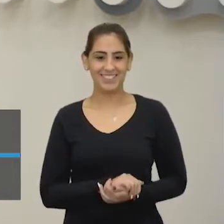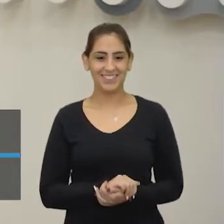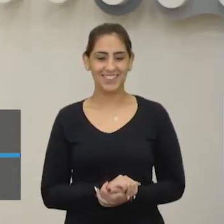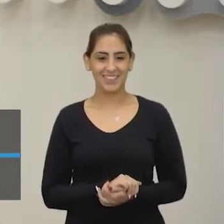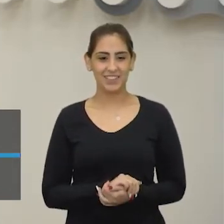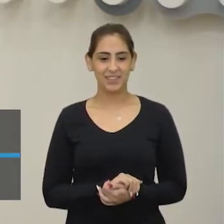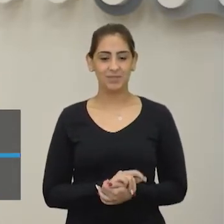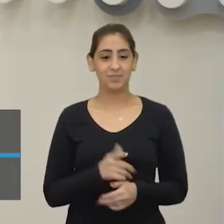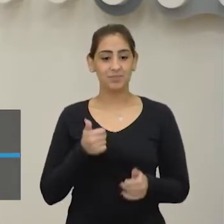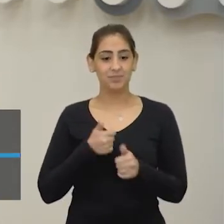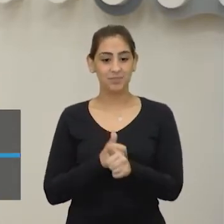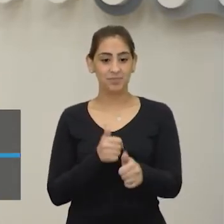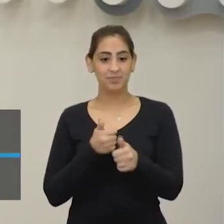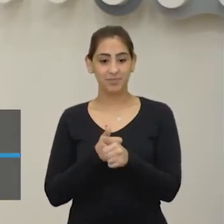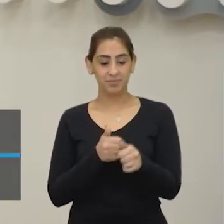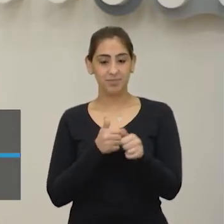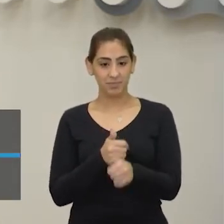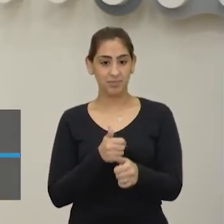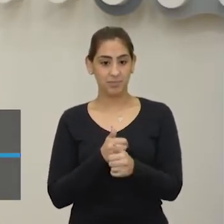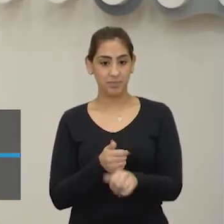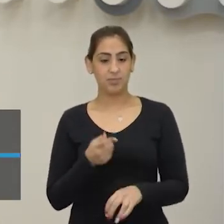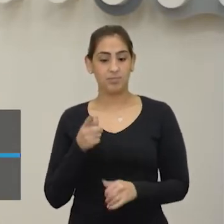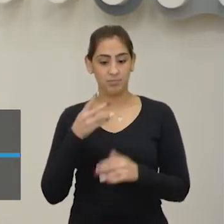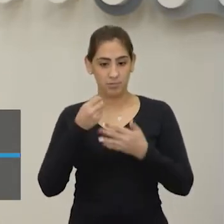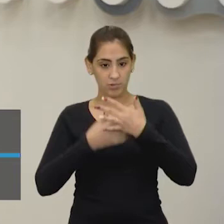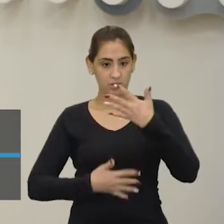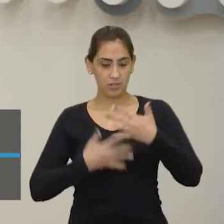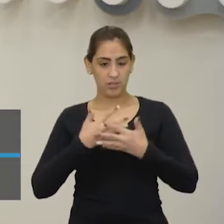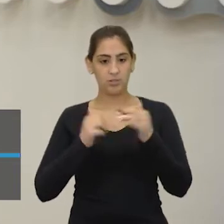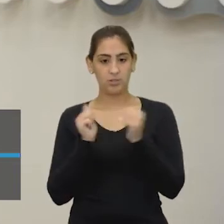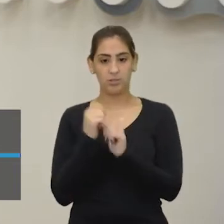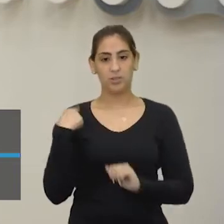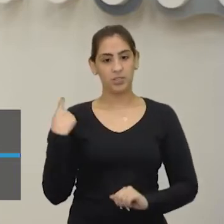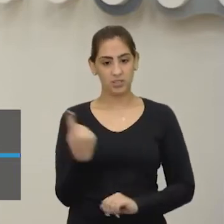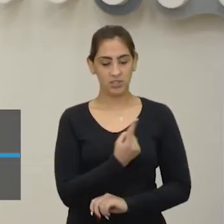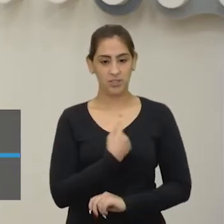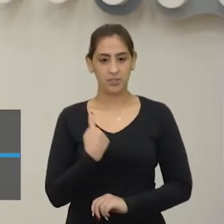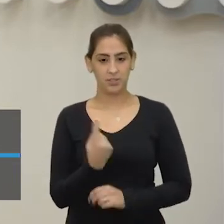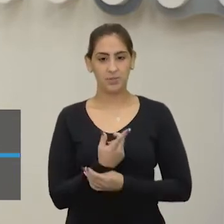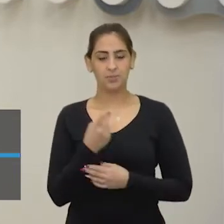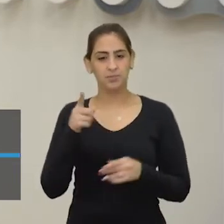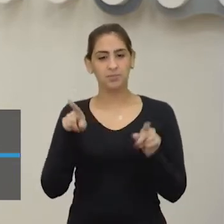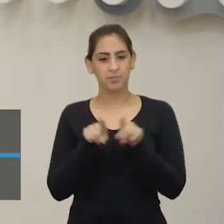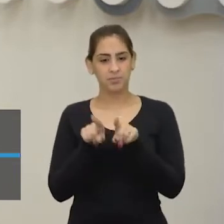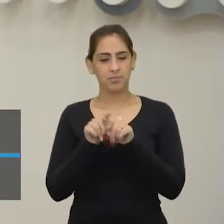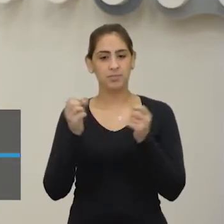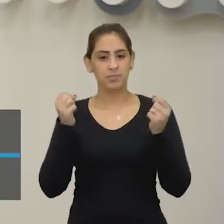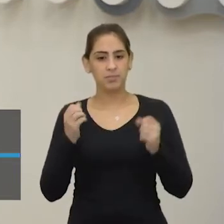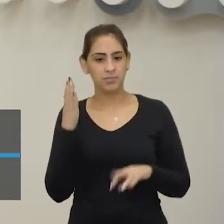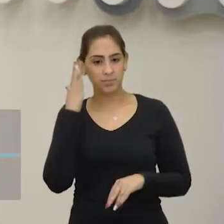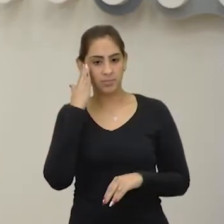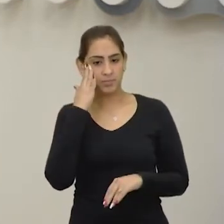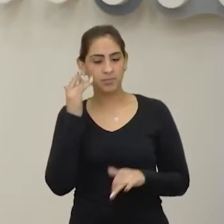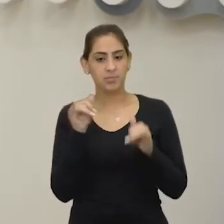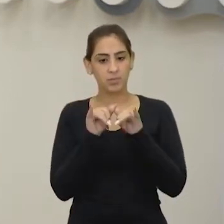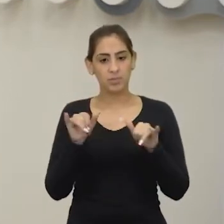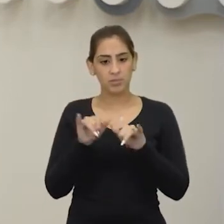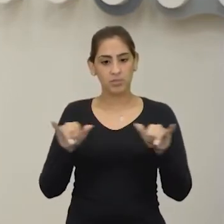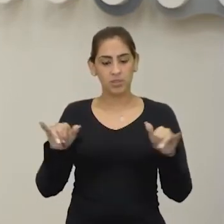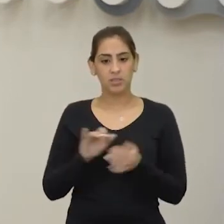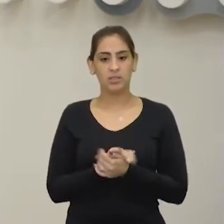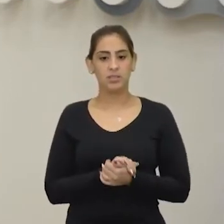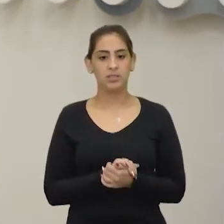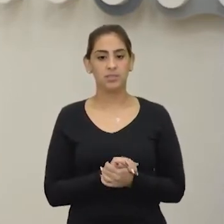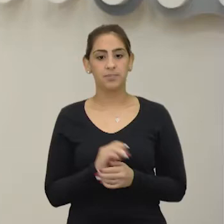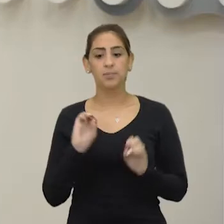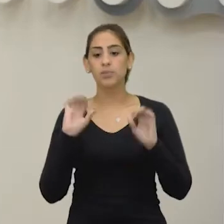estarei acompanhando a participação de vocês aqui no chat com a gente. E vocês também podem saber aí as notícias e o que acontece